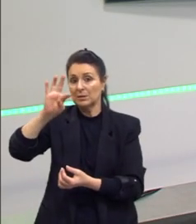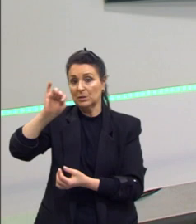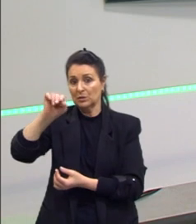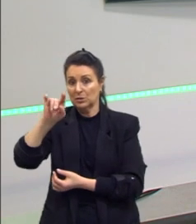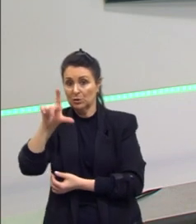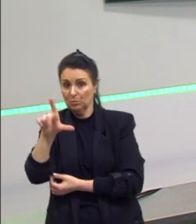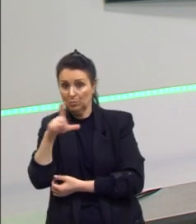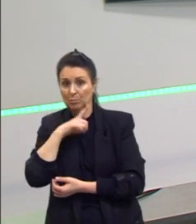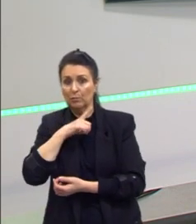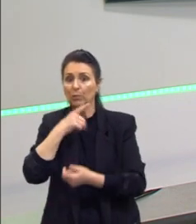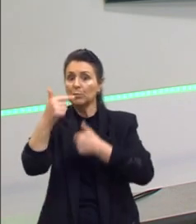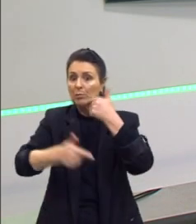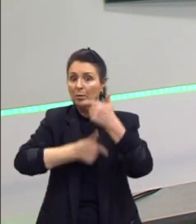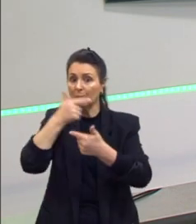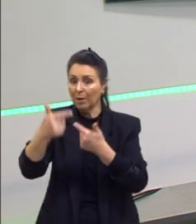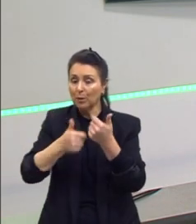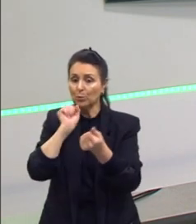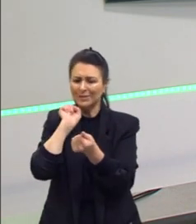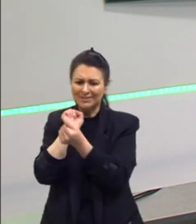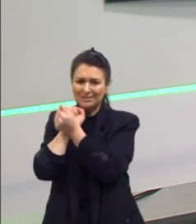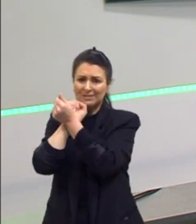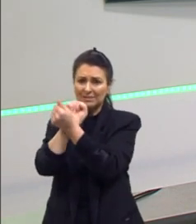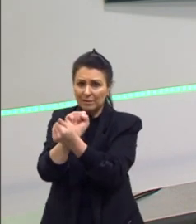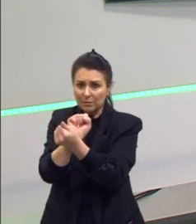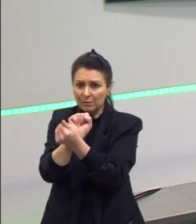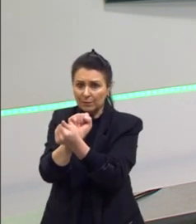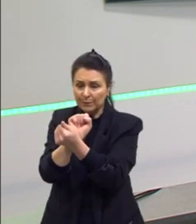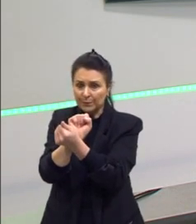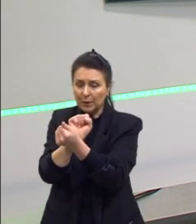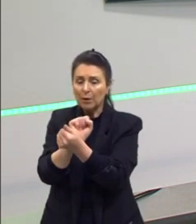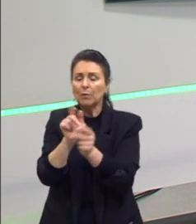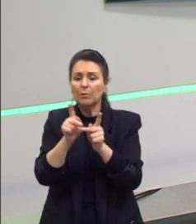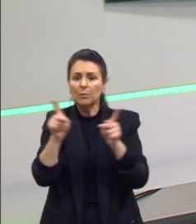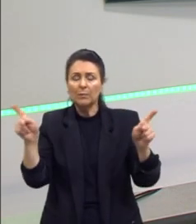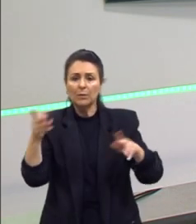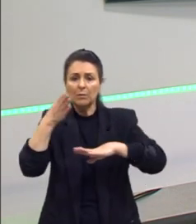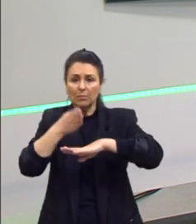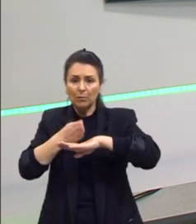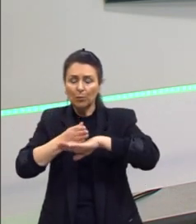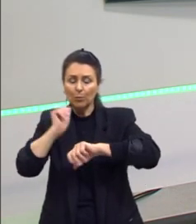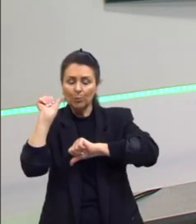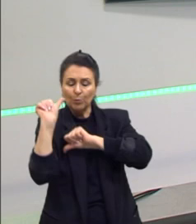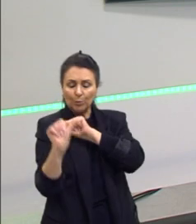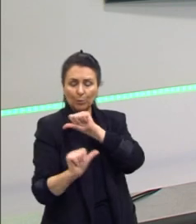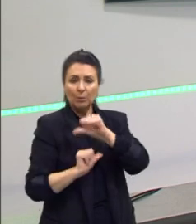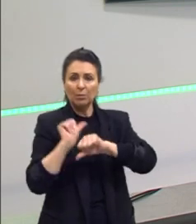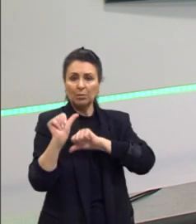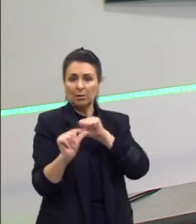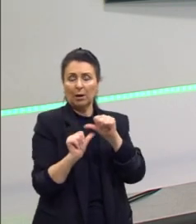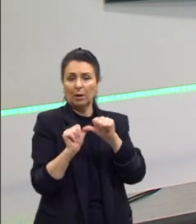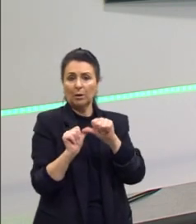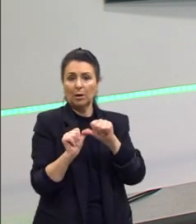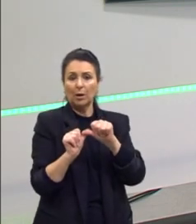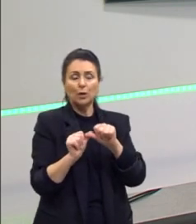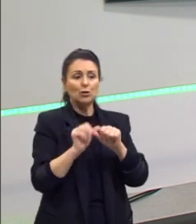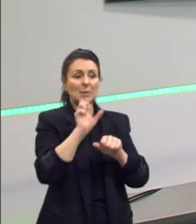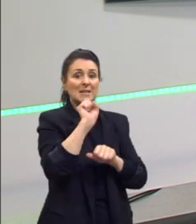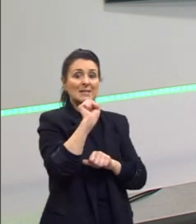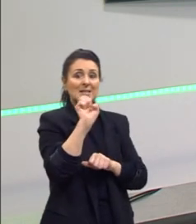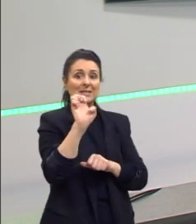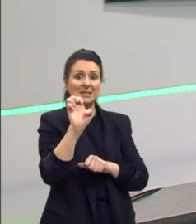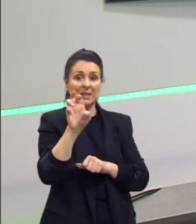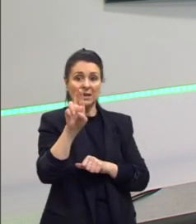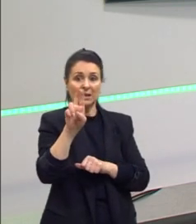trabalho escravizado se diz que esse período da idade moderna seria uma transição de uma Servidão